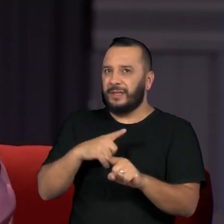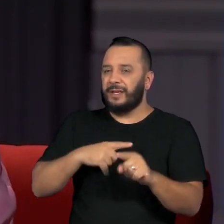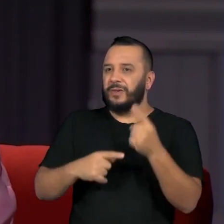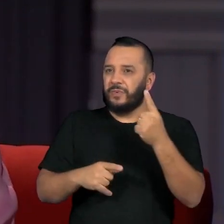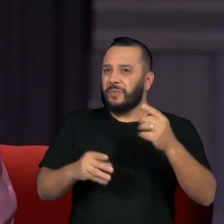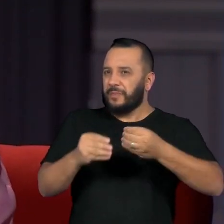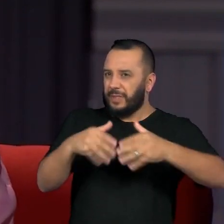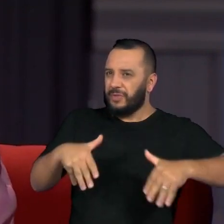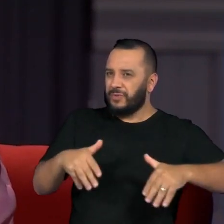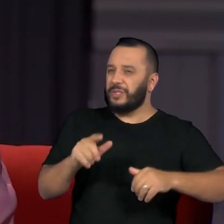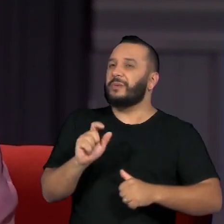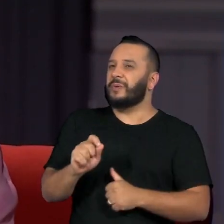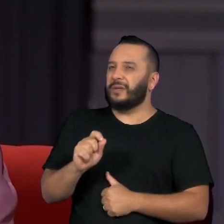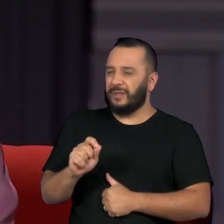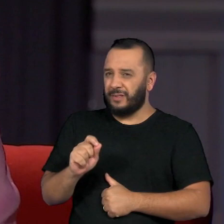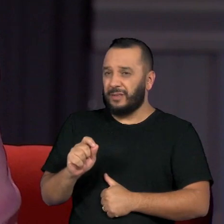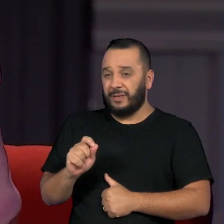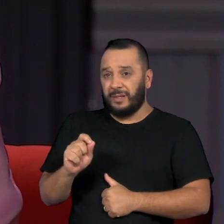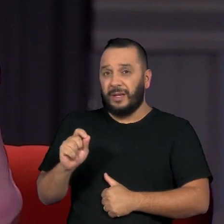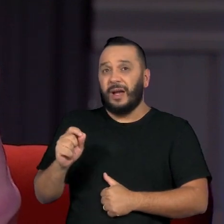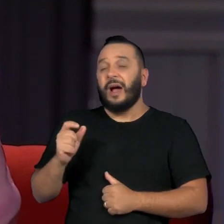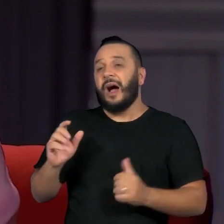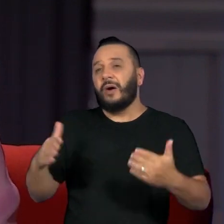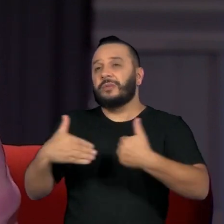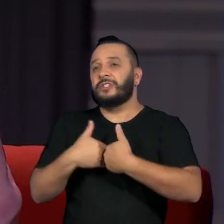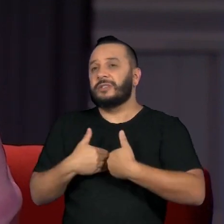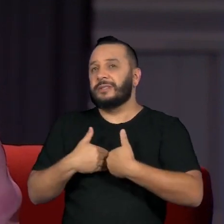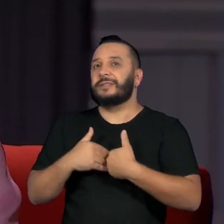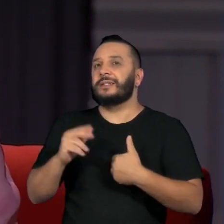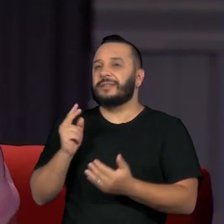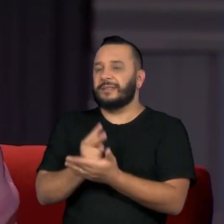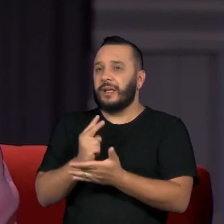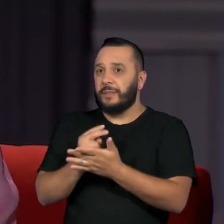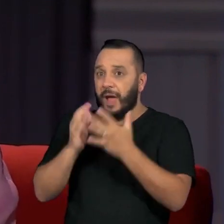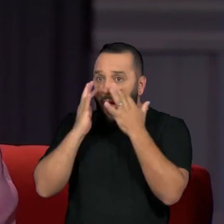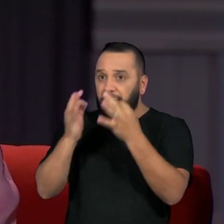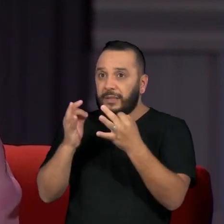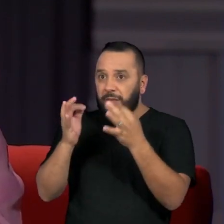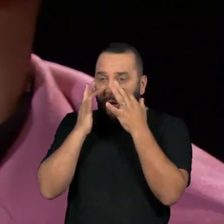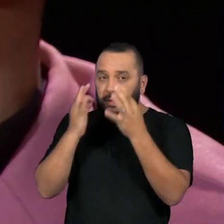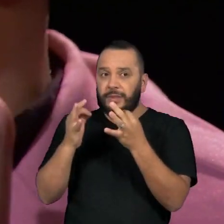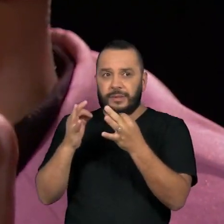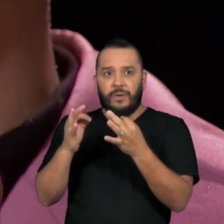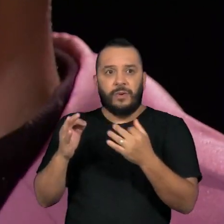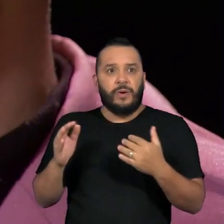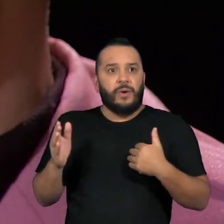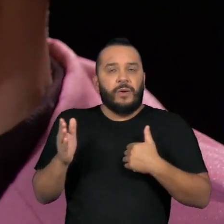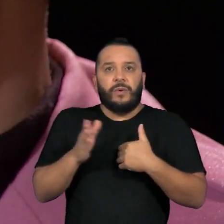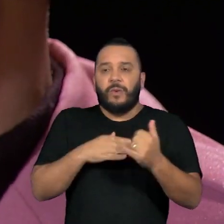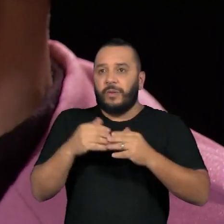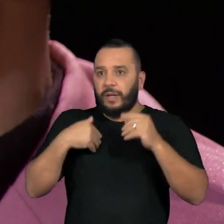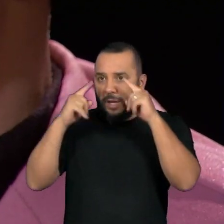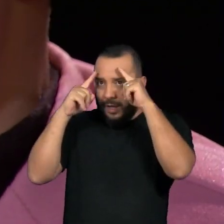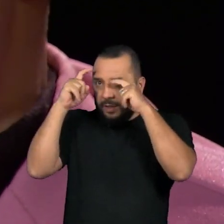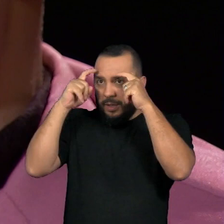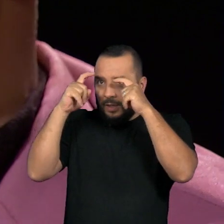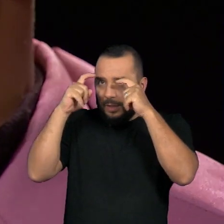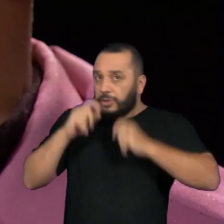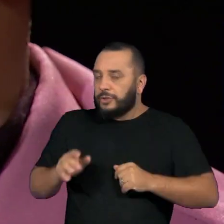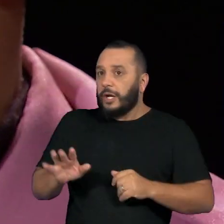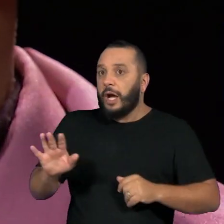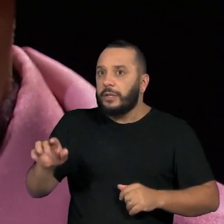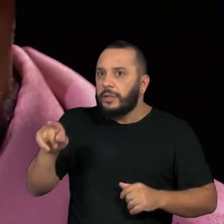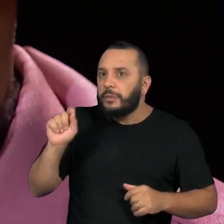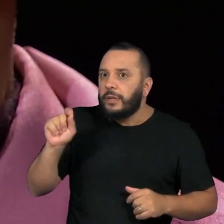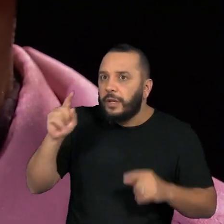que muitos autistas fazem, que é estar constantemente em estado de alerta. Então, qualquer franzidinha de testa, a gente já passa 1